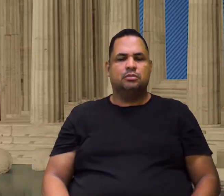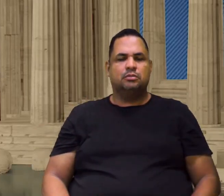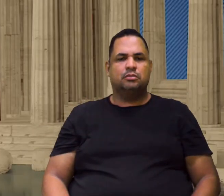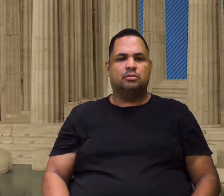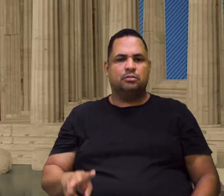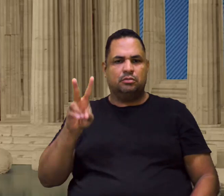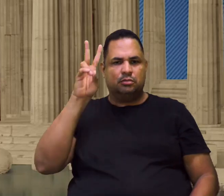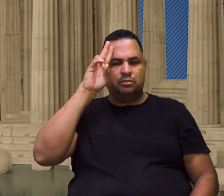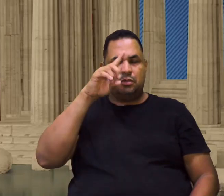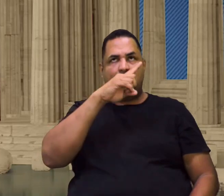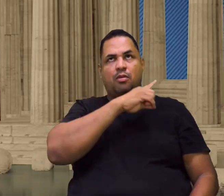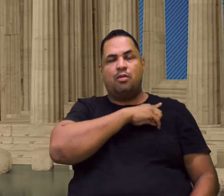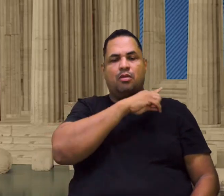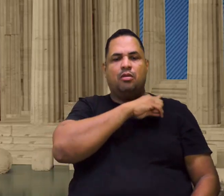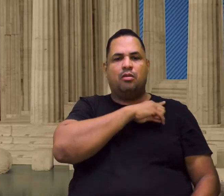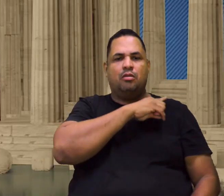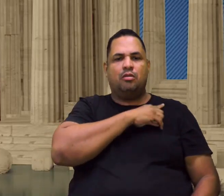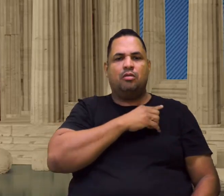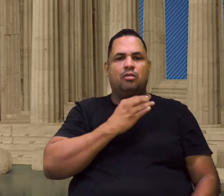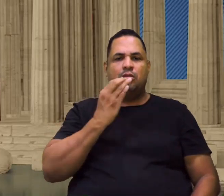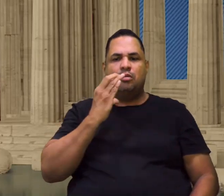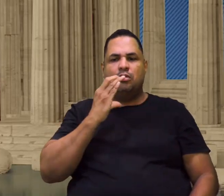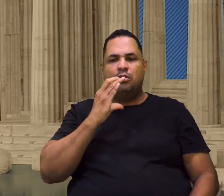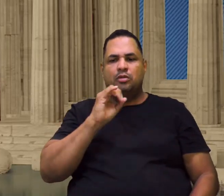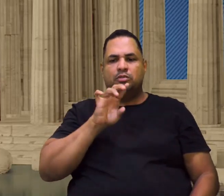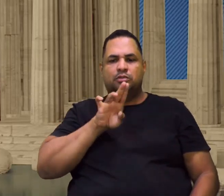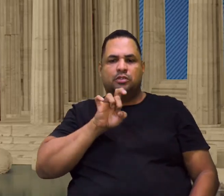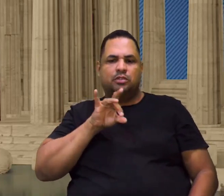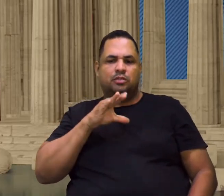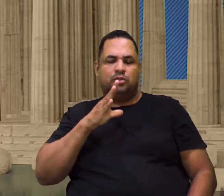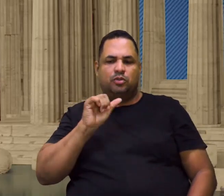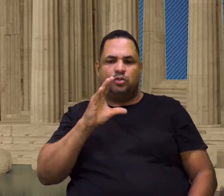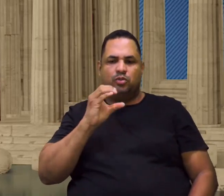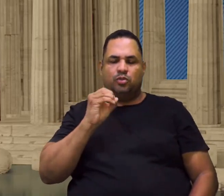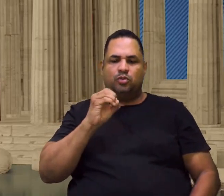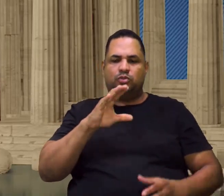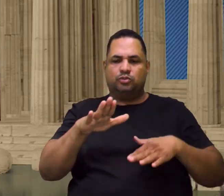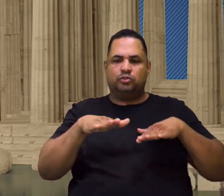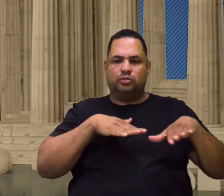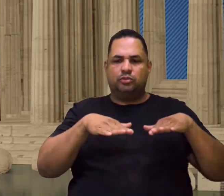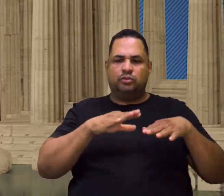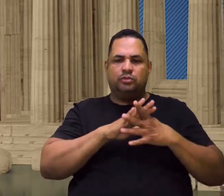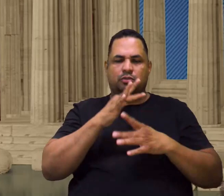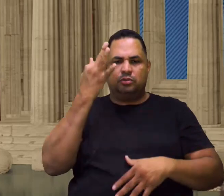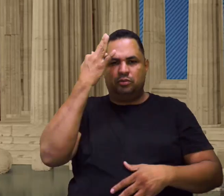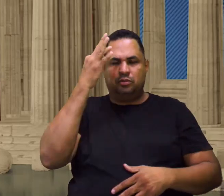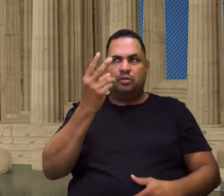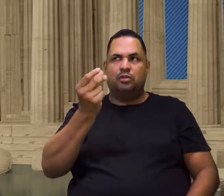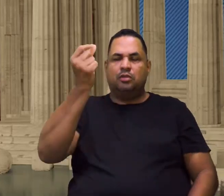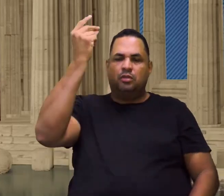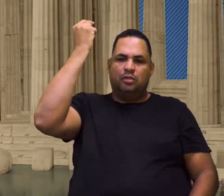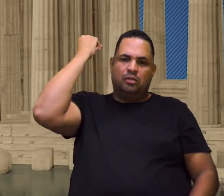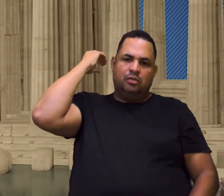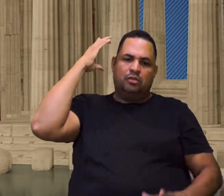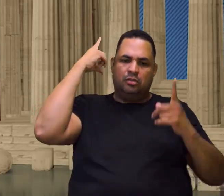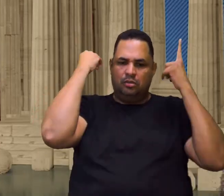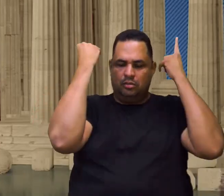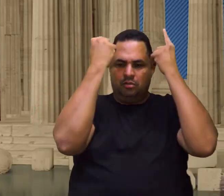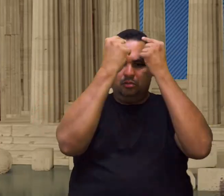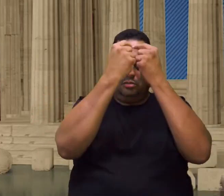lá no primeiro ano vocês viram os cínicos? O cinismo, né, um movimento filosófico antigo, né, da Grécia